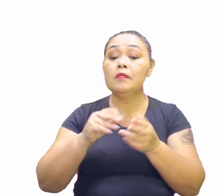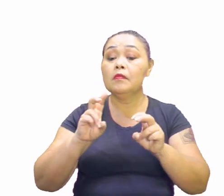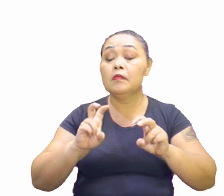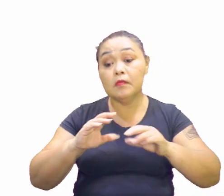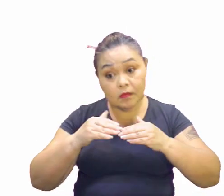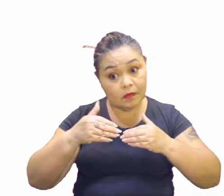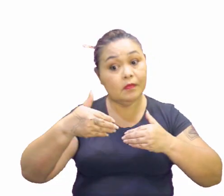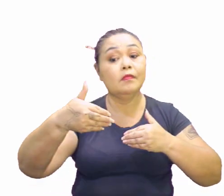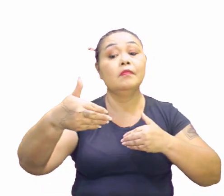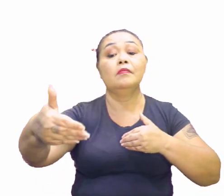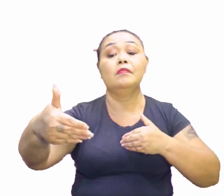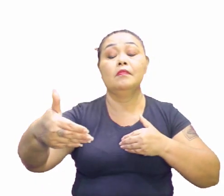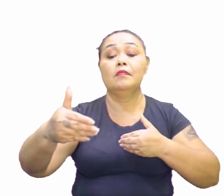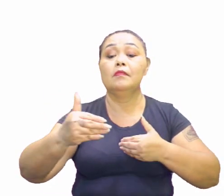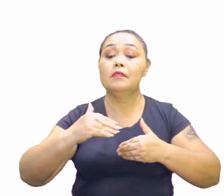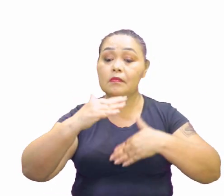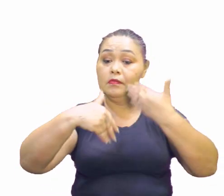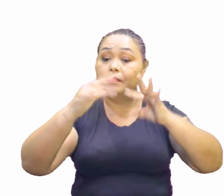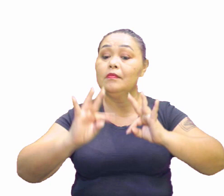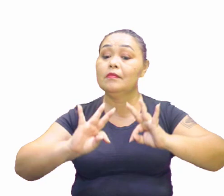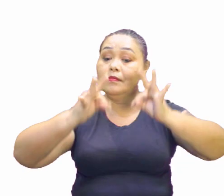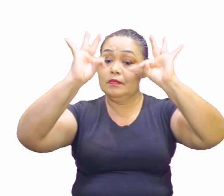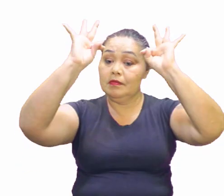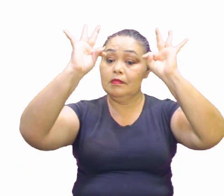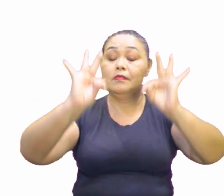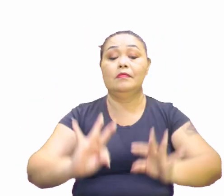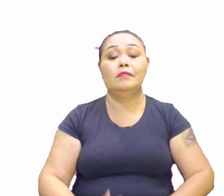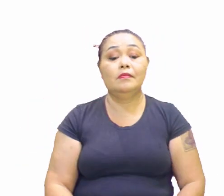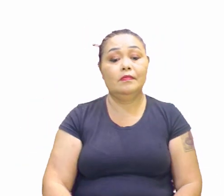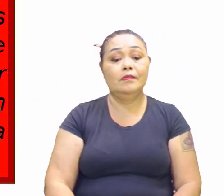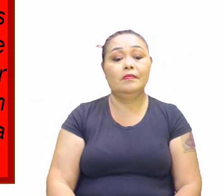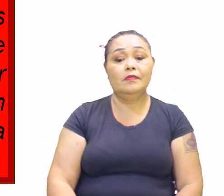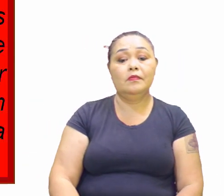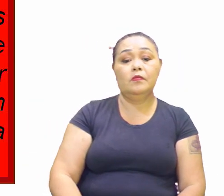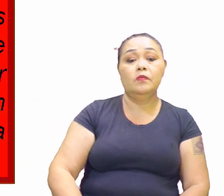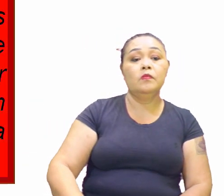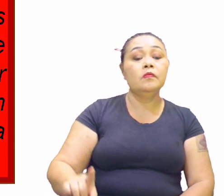do avanço tecnológico. Exatamente.